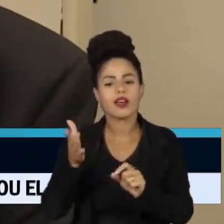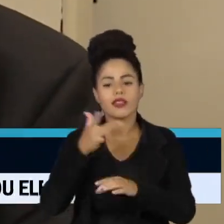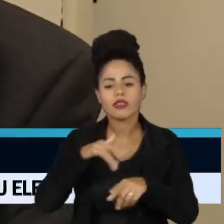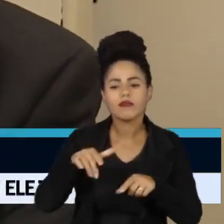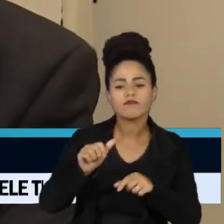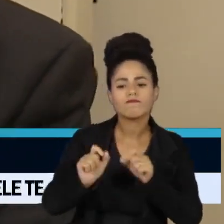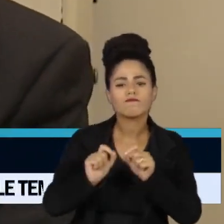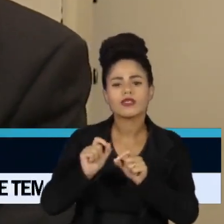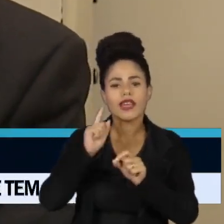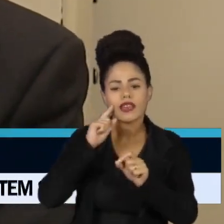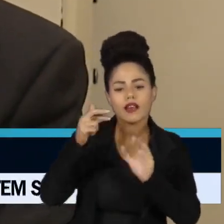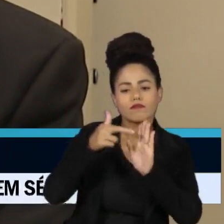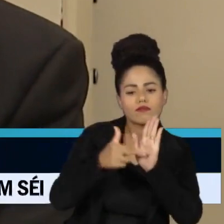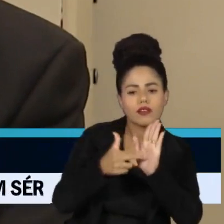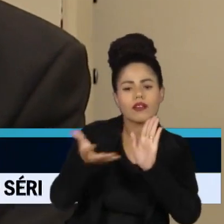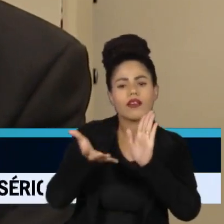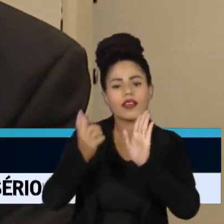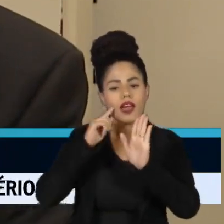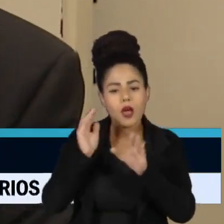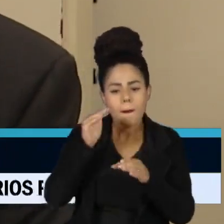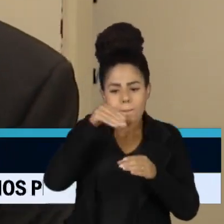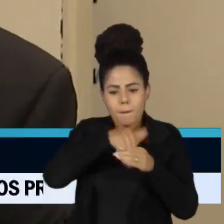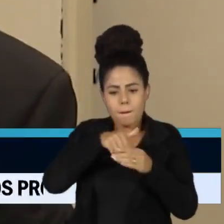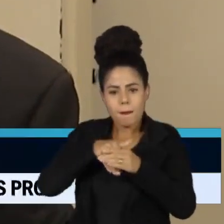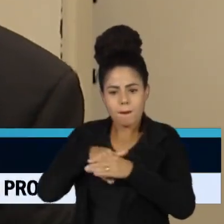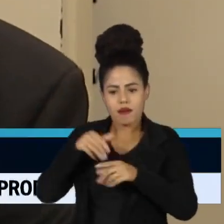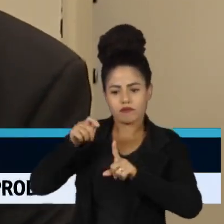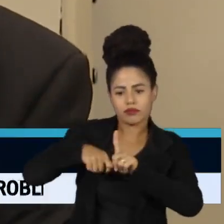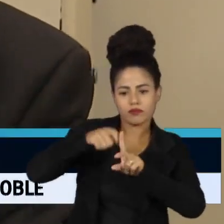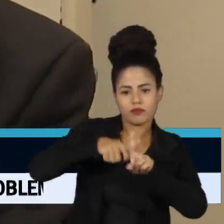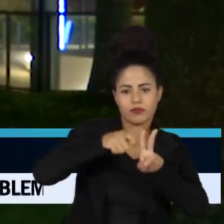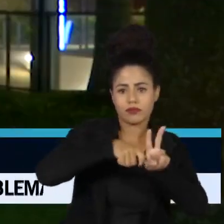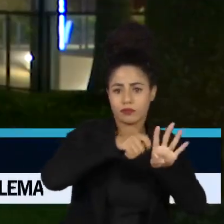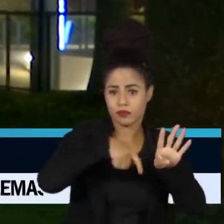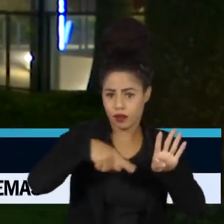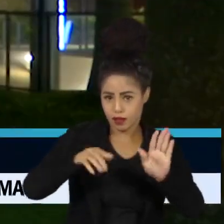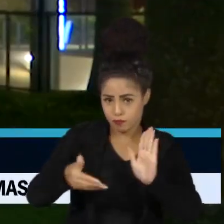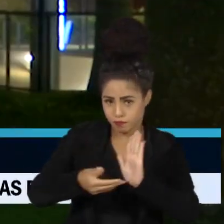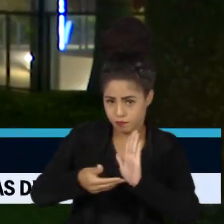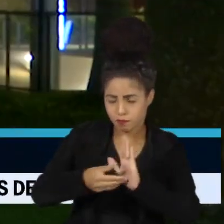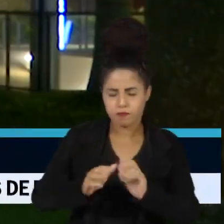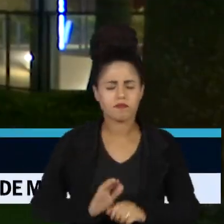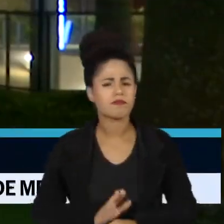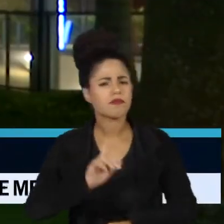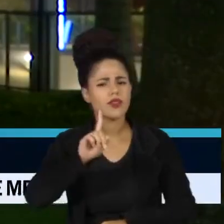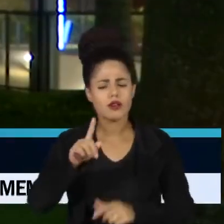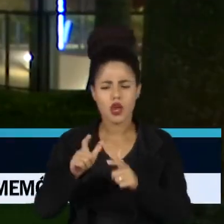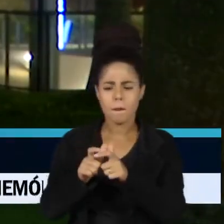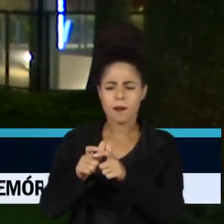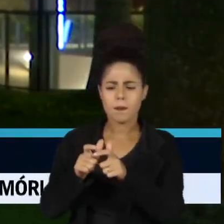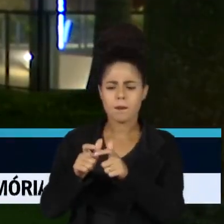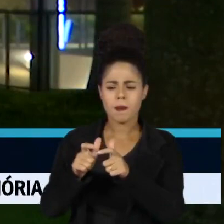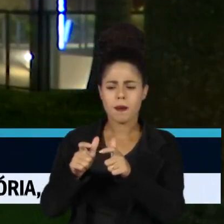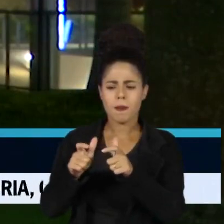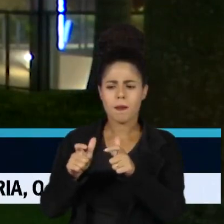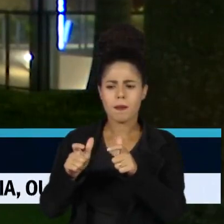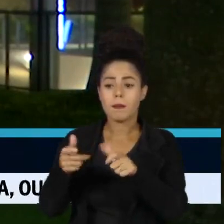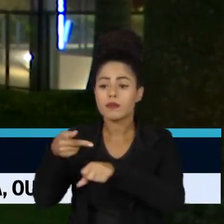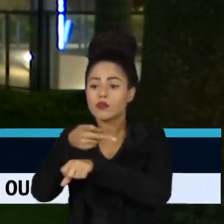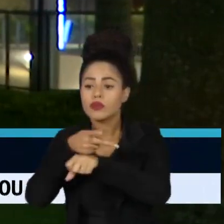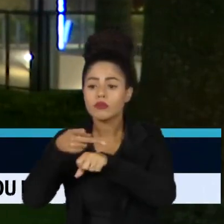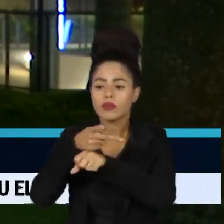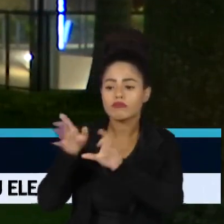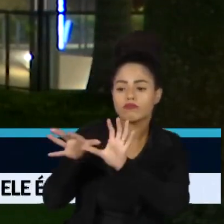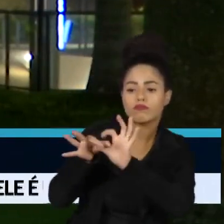que o governo pretende votar nesses próximos meses aqui na Câmara. De olho na ampliação das alianças, o governo conversa